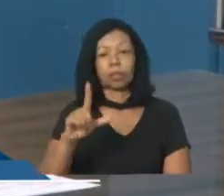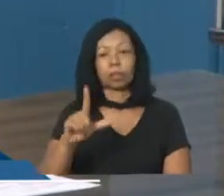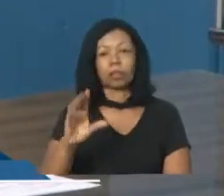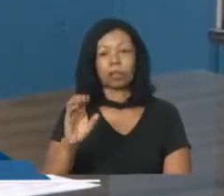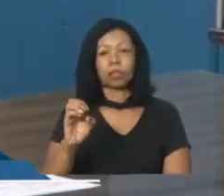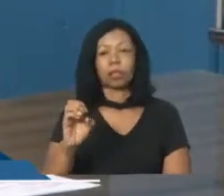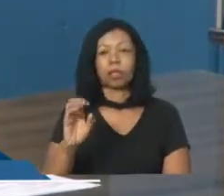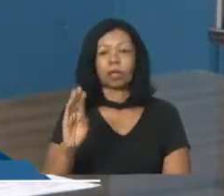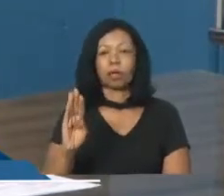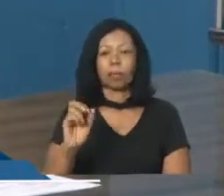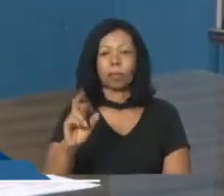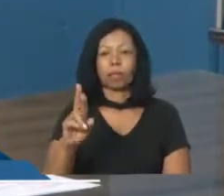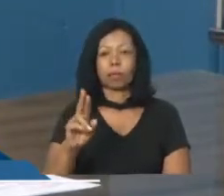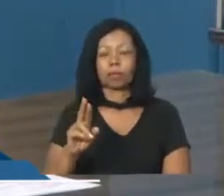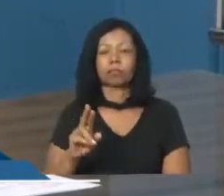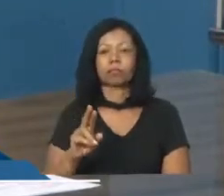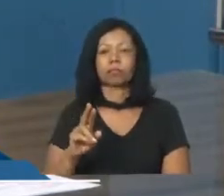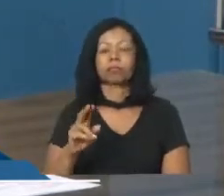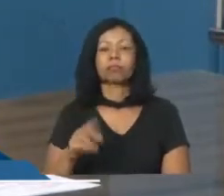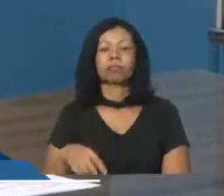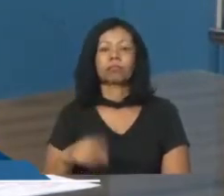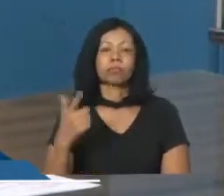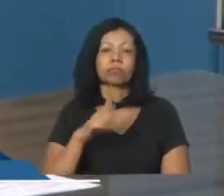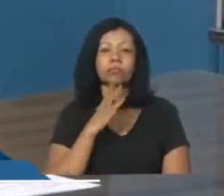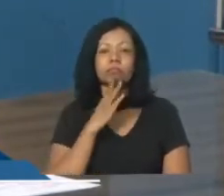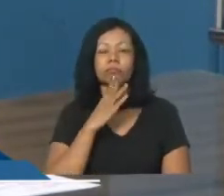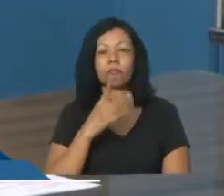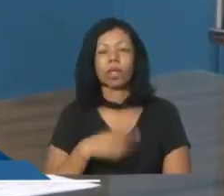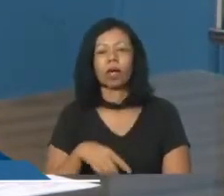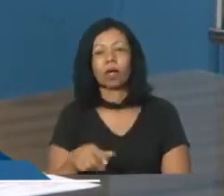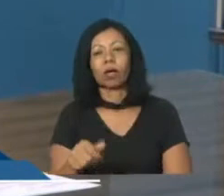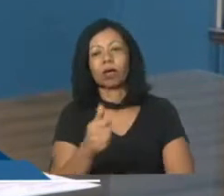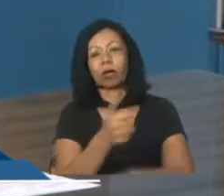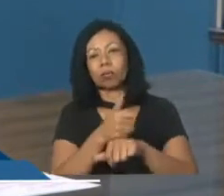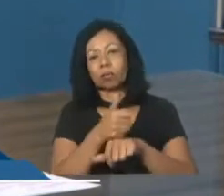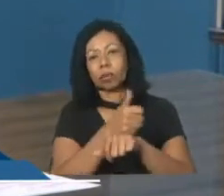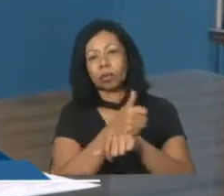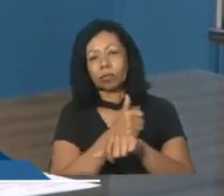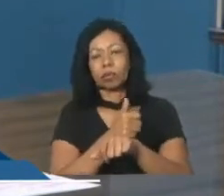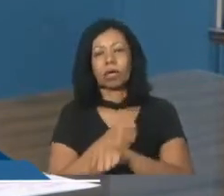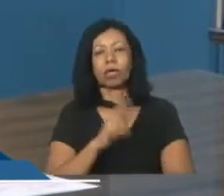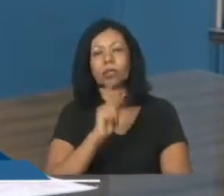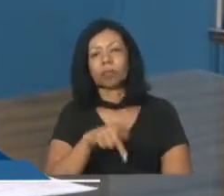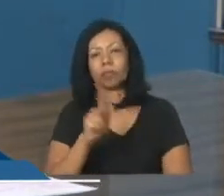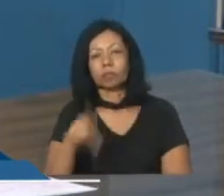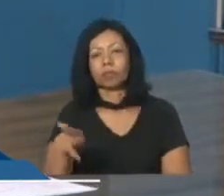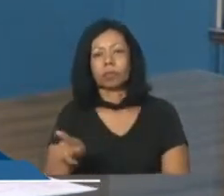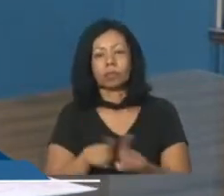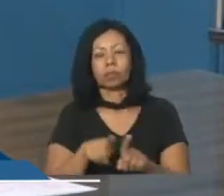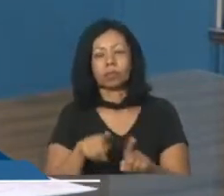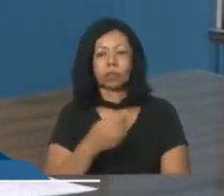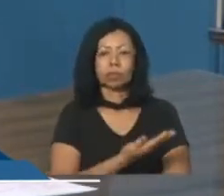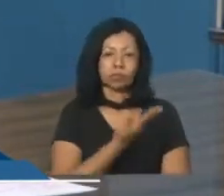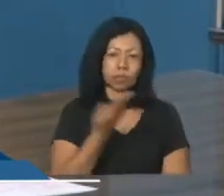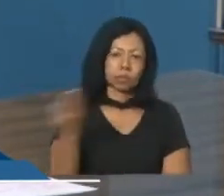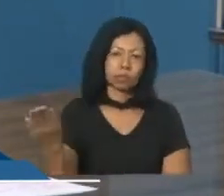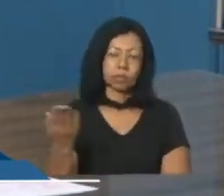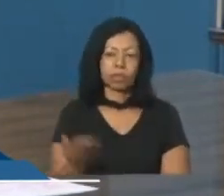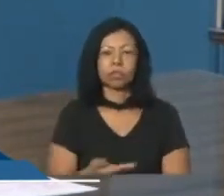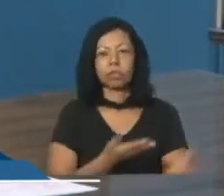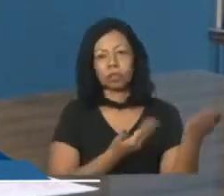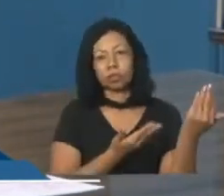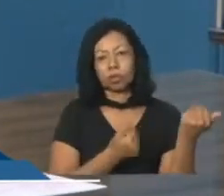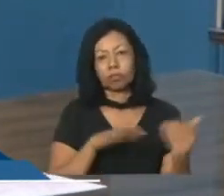reconhecimento a esses profissionais, né? Regis, a professora e principalmente vocês,